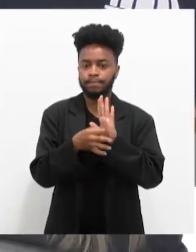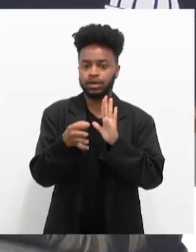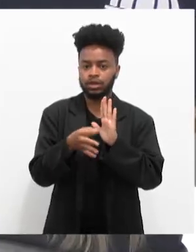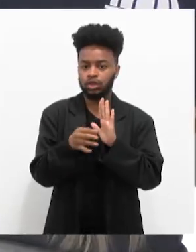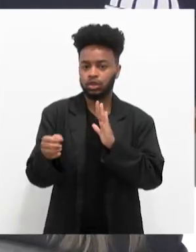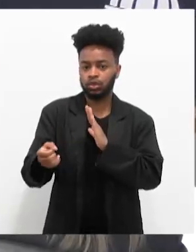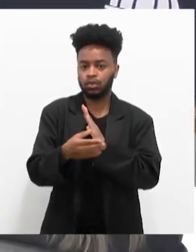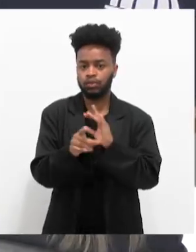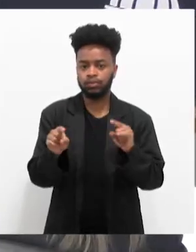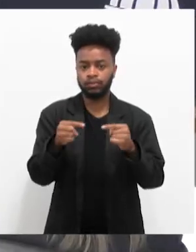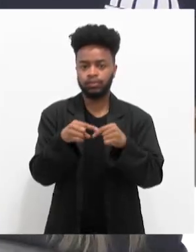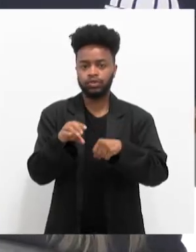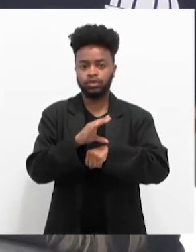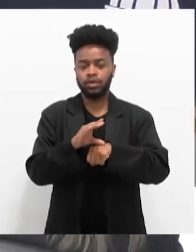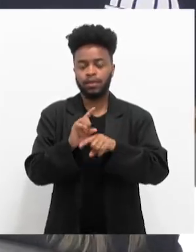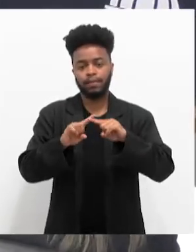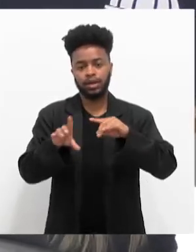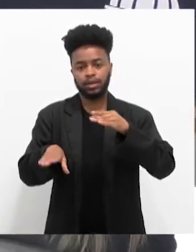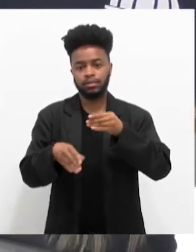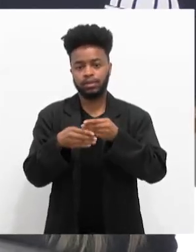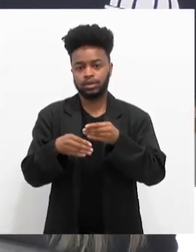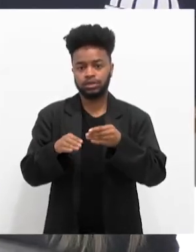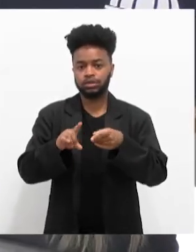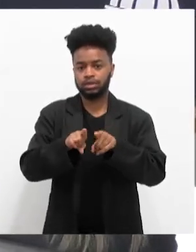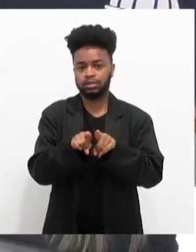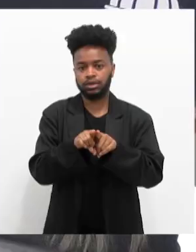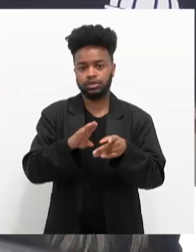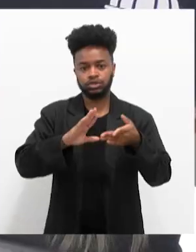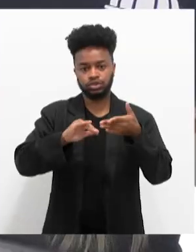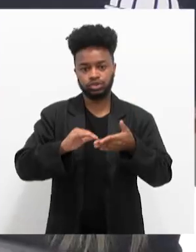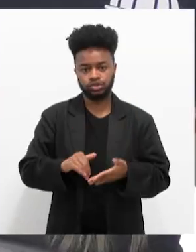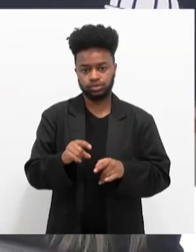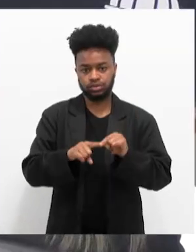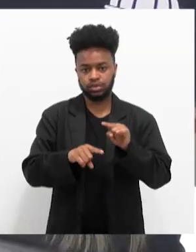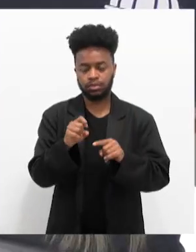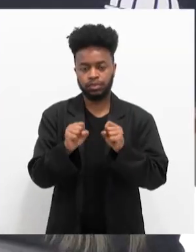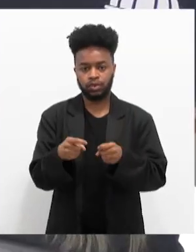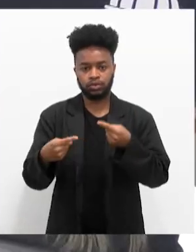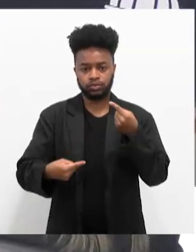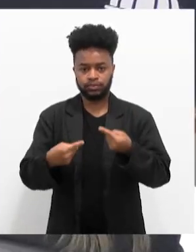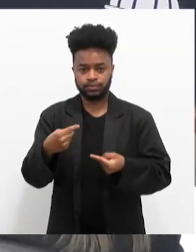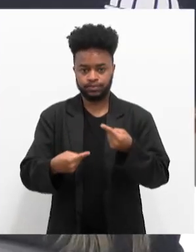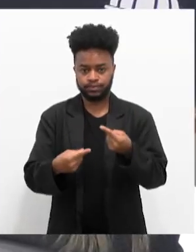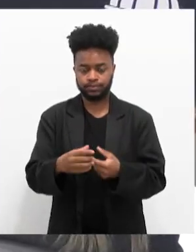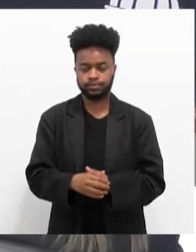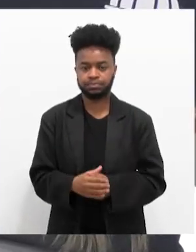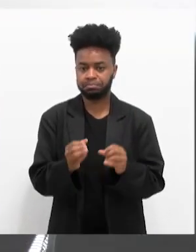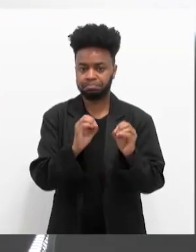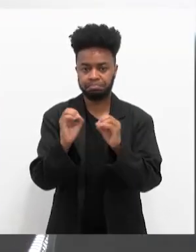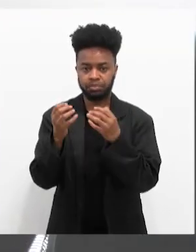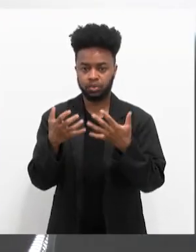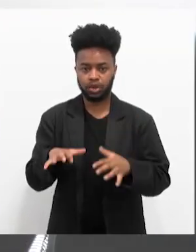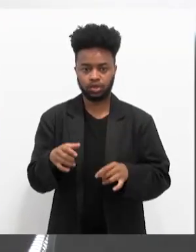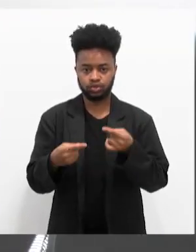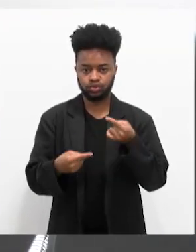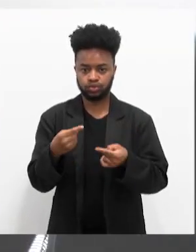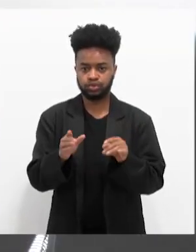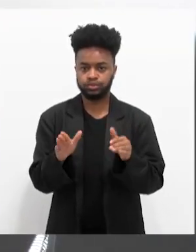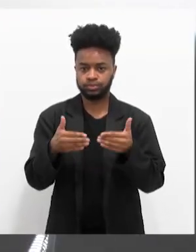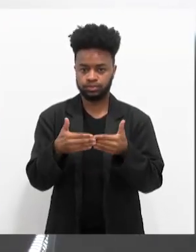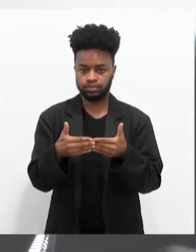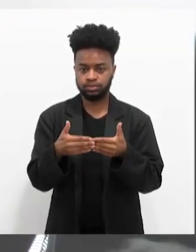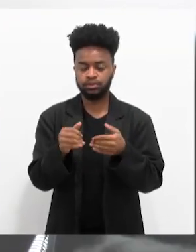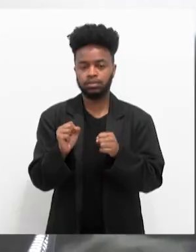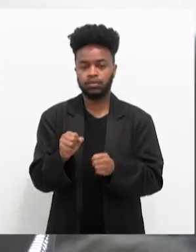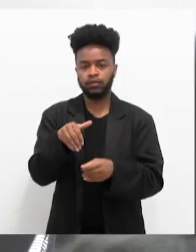com emendas. Supressiva também. Em discussão. Não havendo quem queira discutir, encerrada a